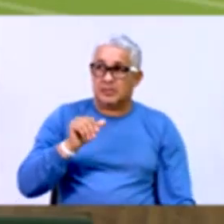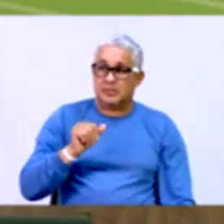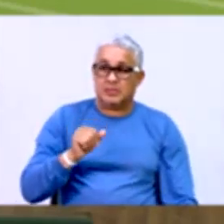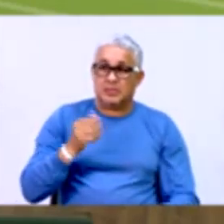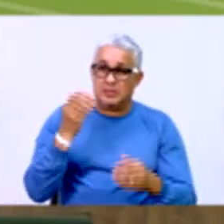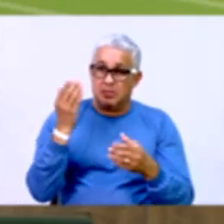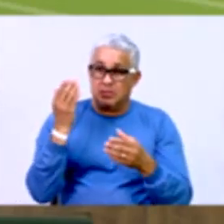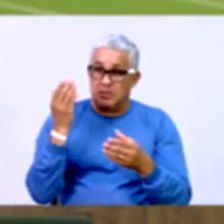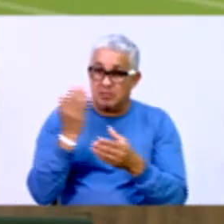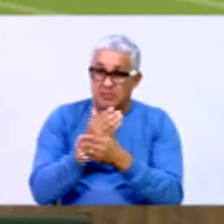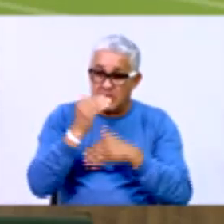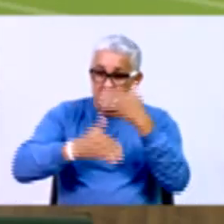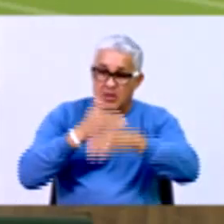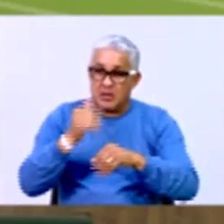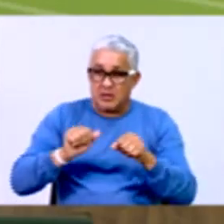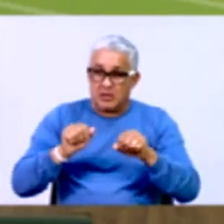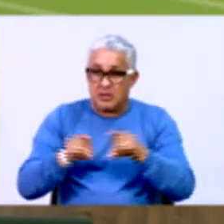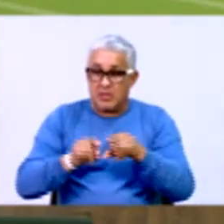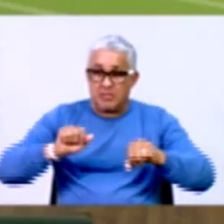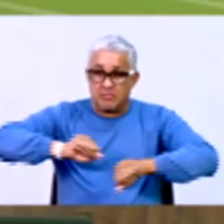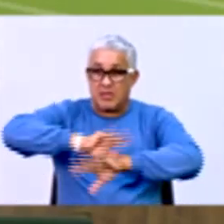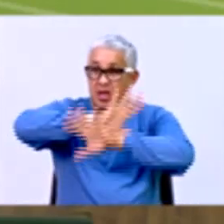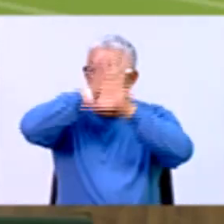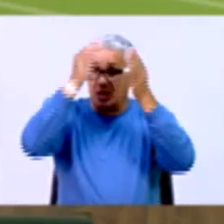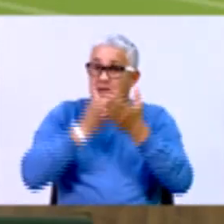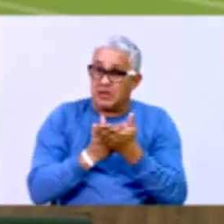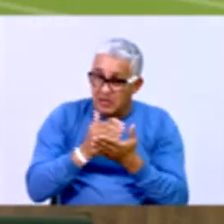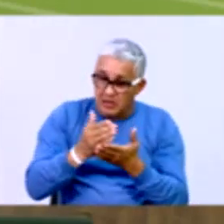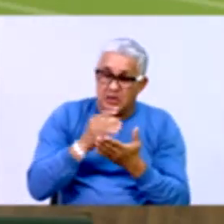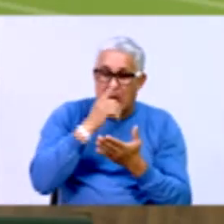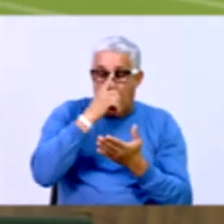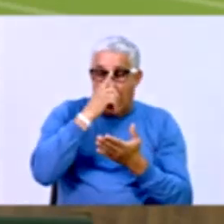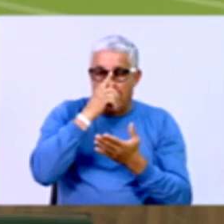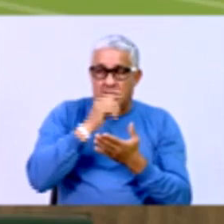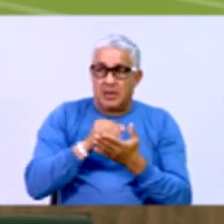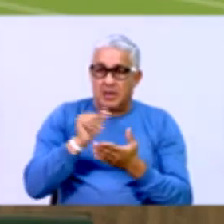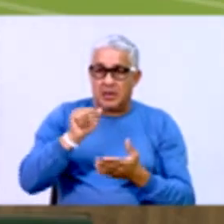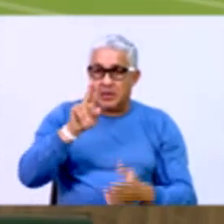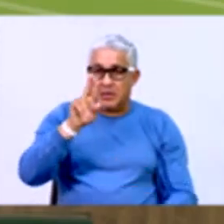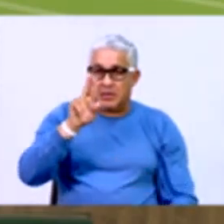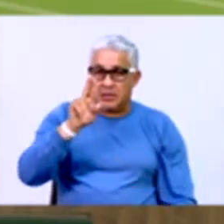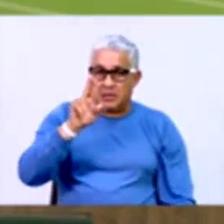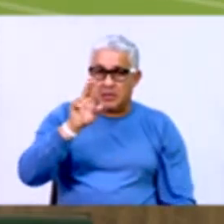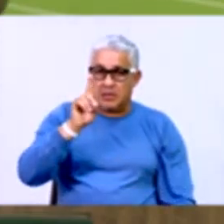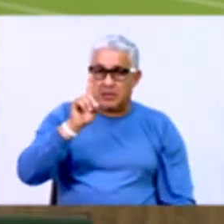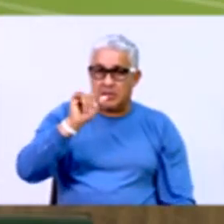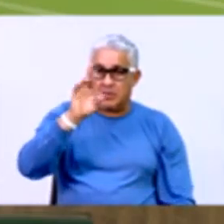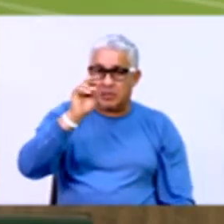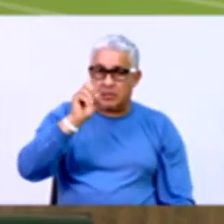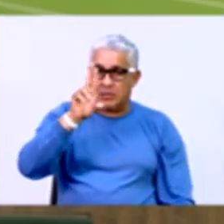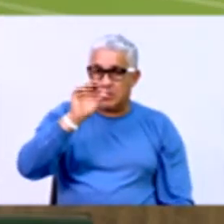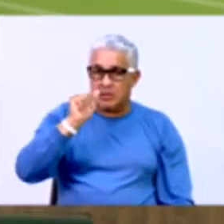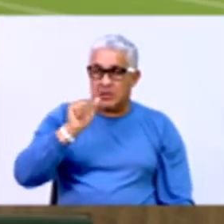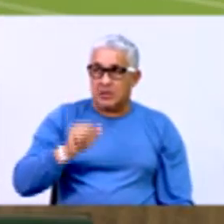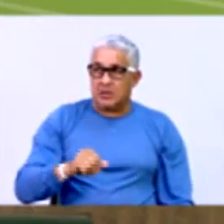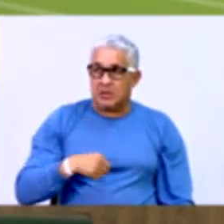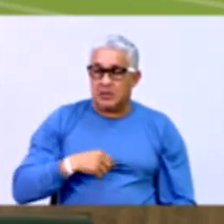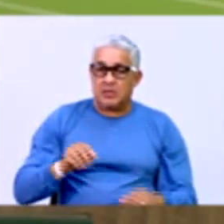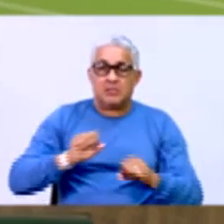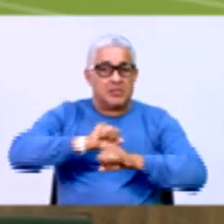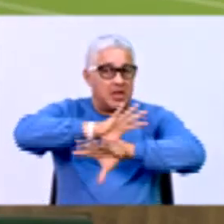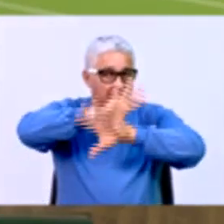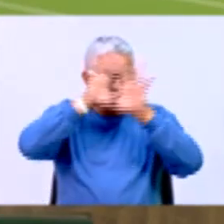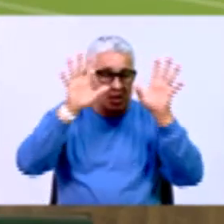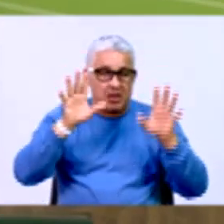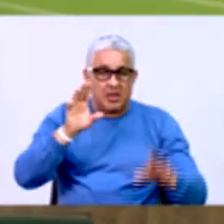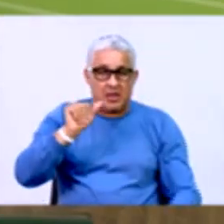mais transparentes. A partir do momento que você faz auditoria, você olha aqui o que está acontecendo, você na verdade está deixando transparente,